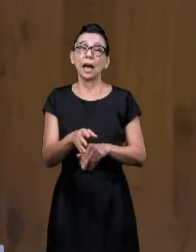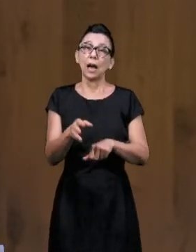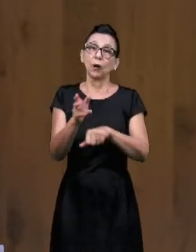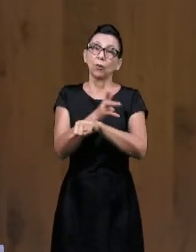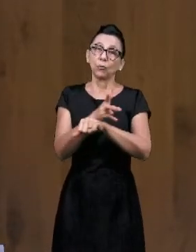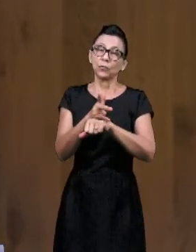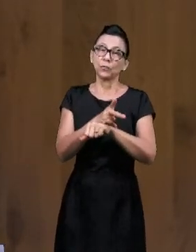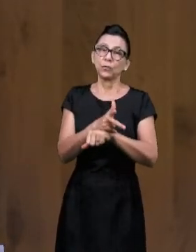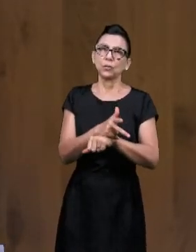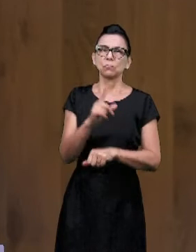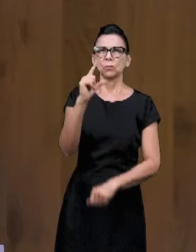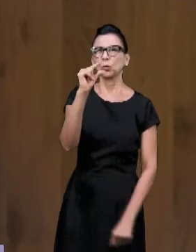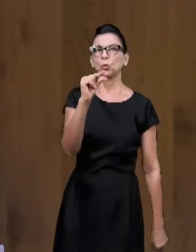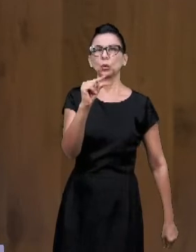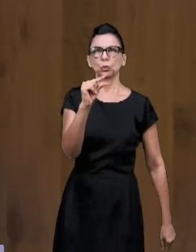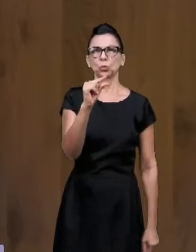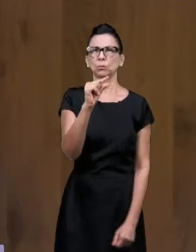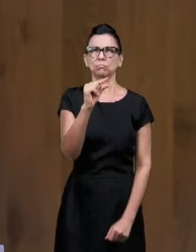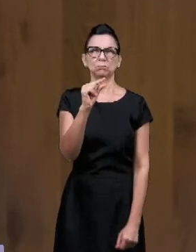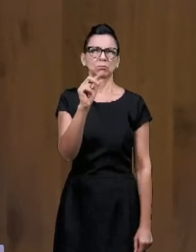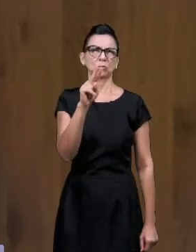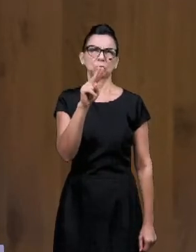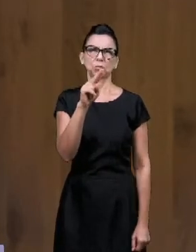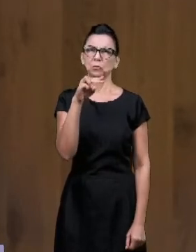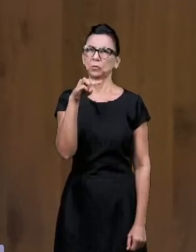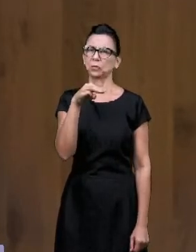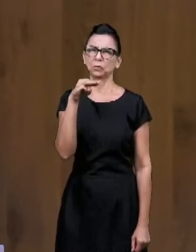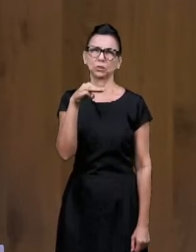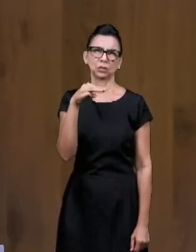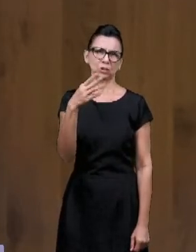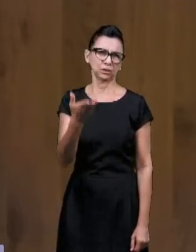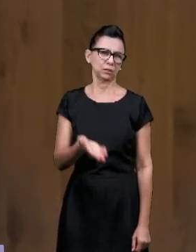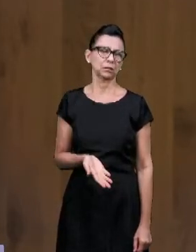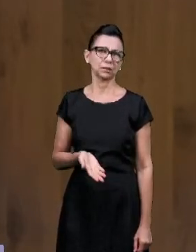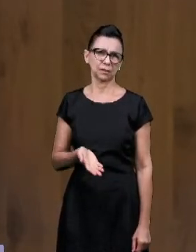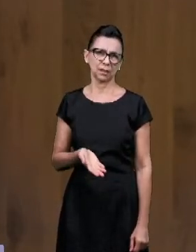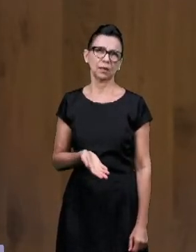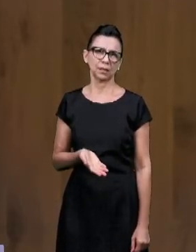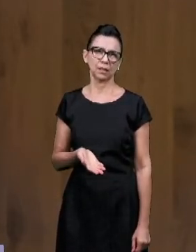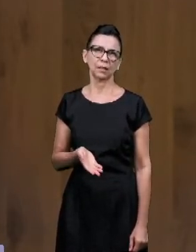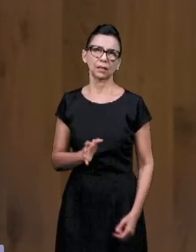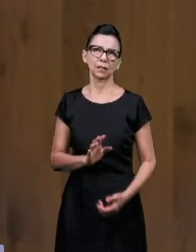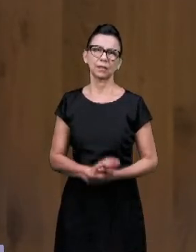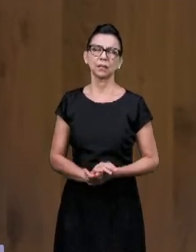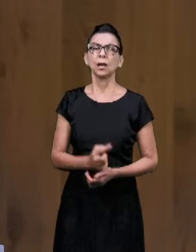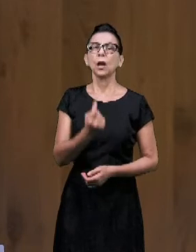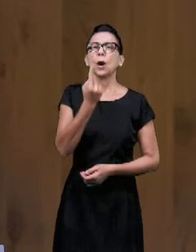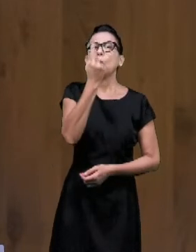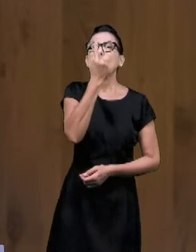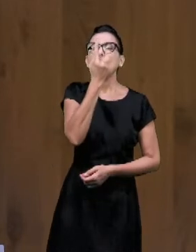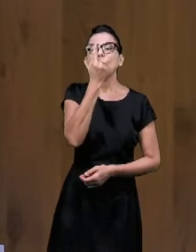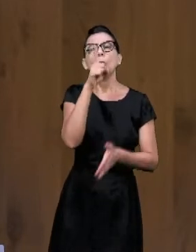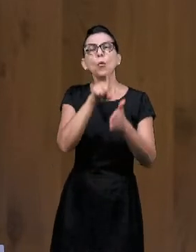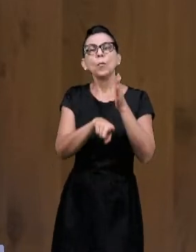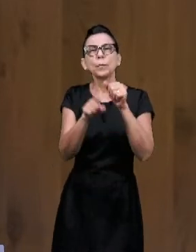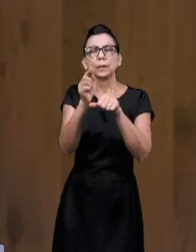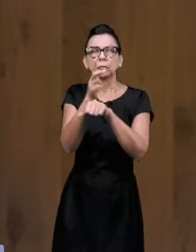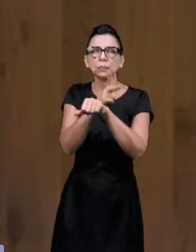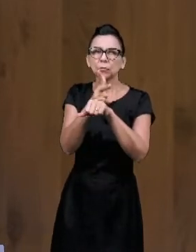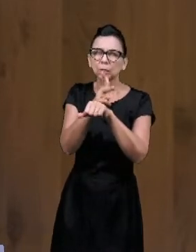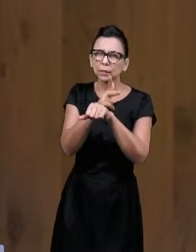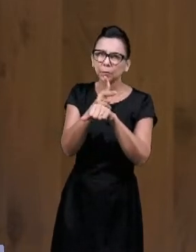longos. O vídeo deve ter no máximo 2 minutos. E de preferência, cada irmão grava uma pergunta, né, para que haja